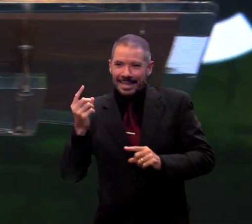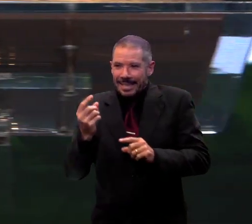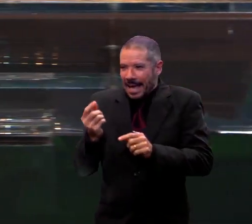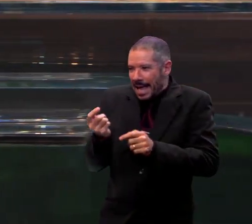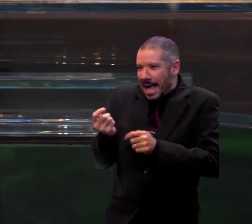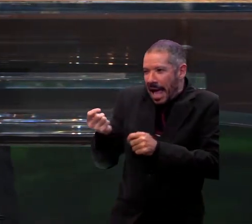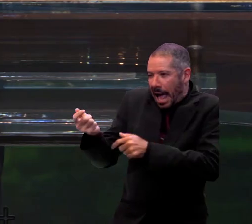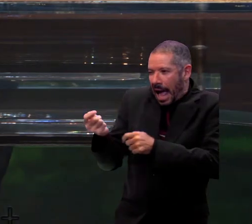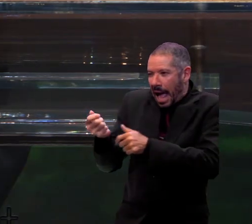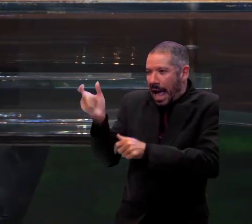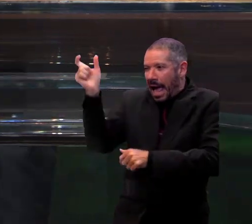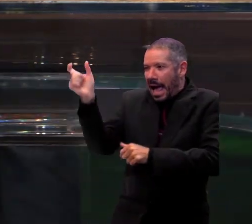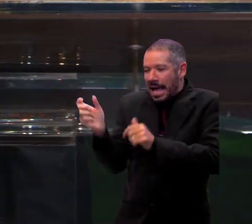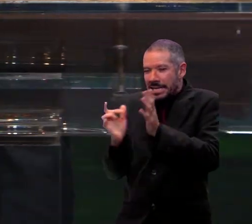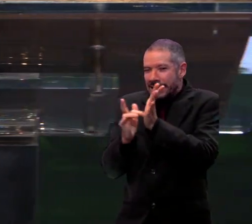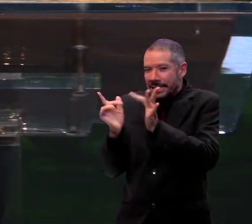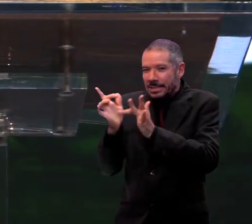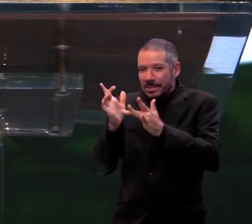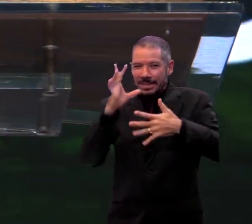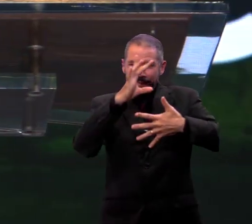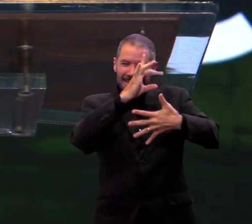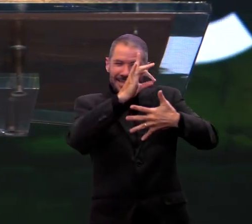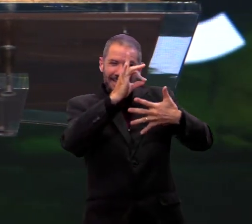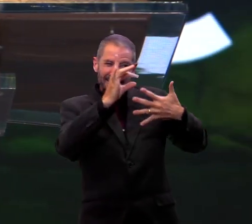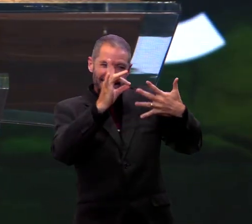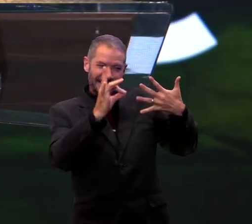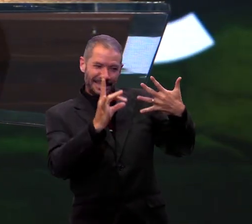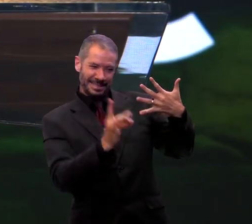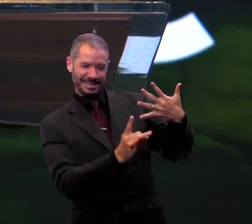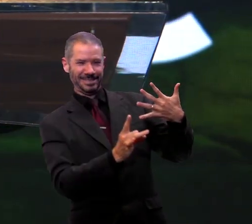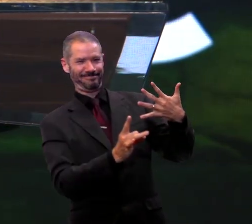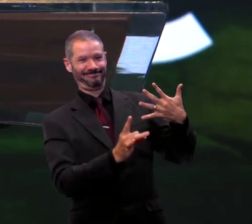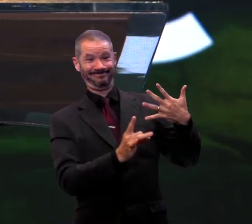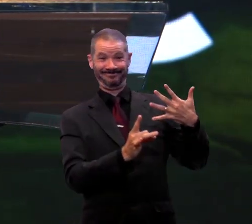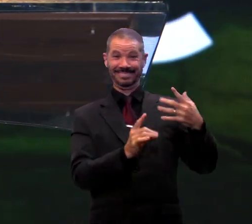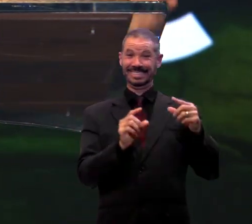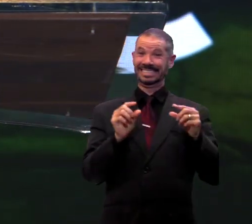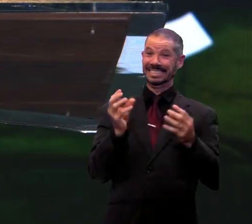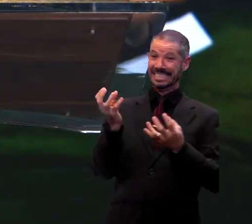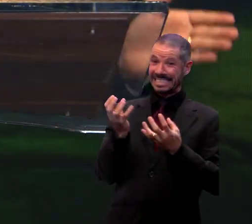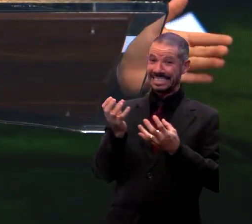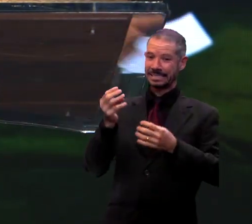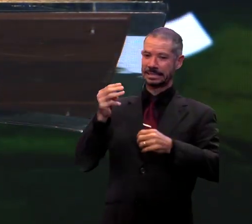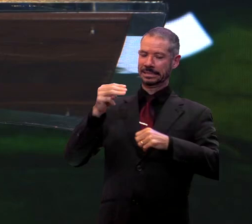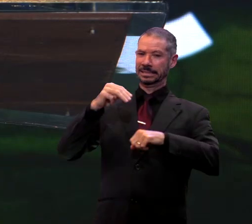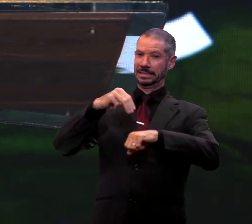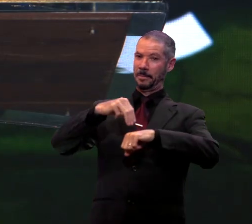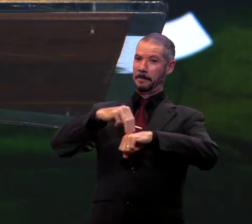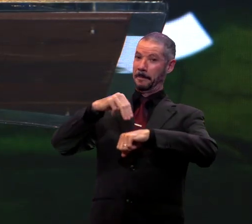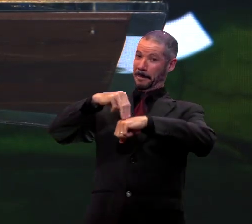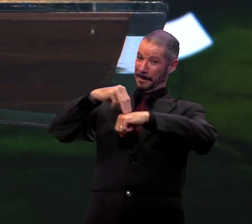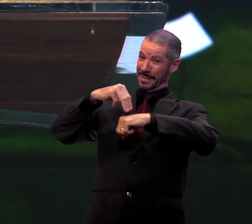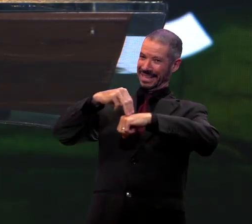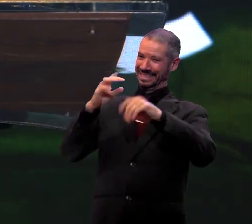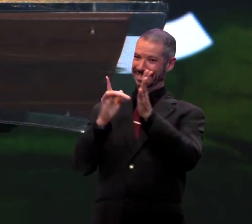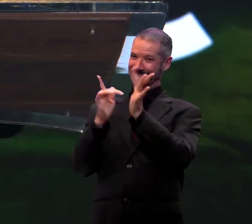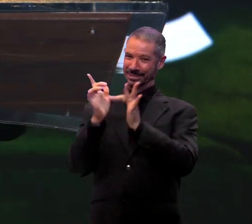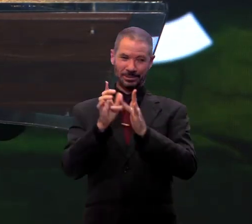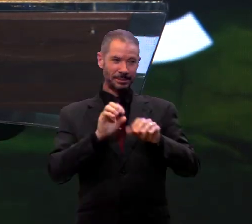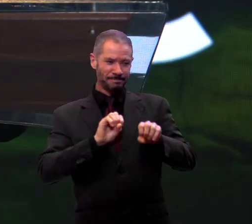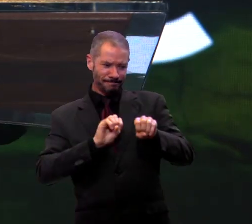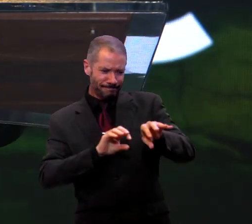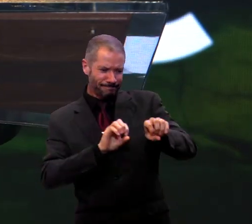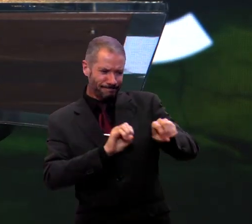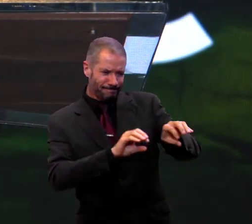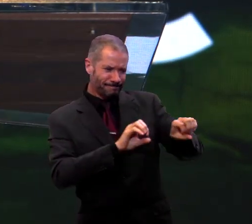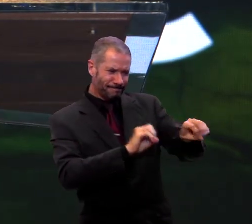nesses detalhes, para desautorizar esse mestre Jesus que ensina a palavra de Deus de